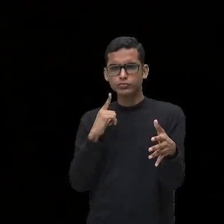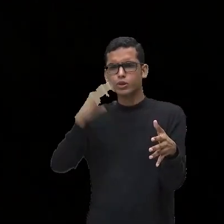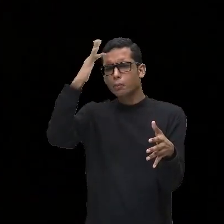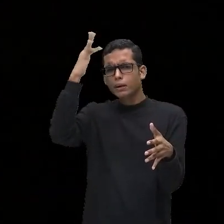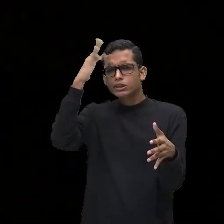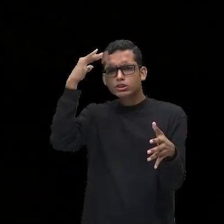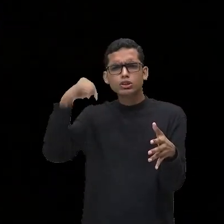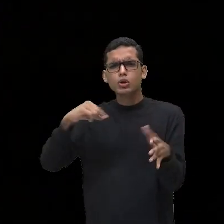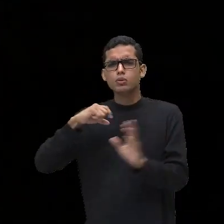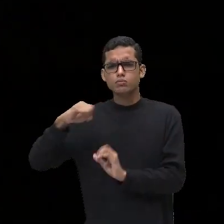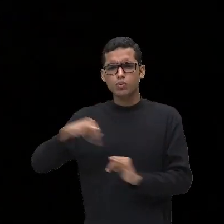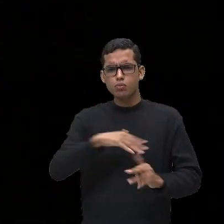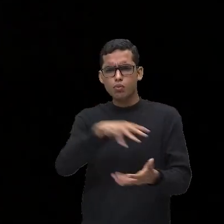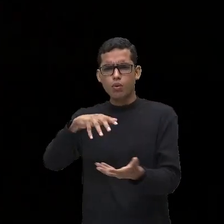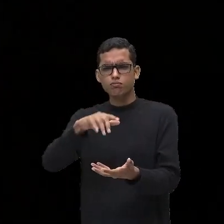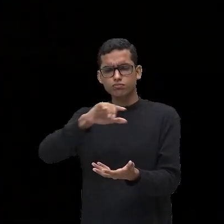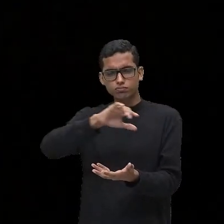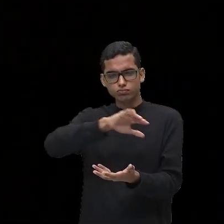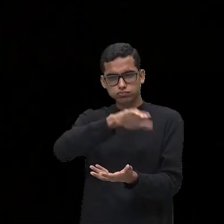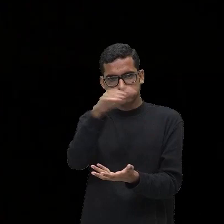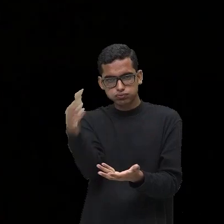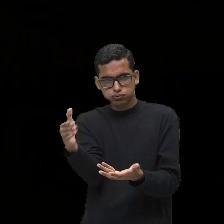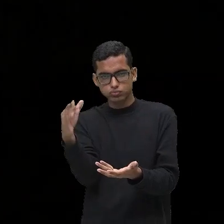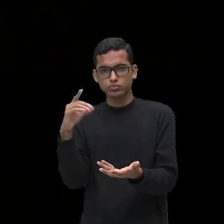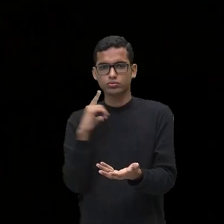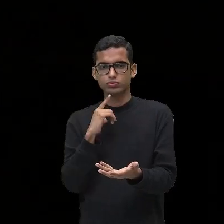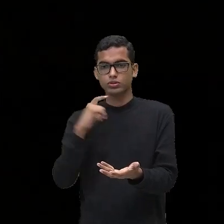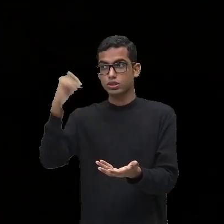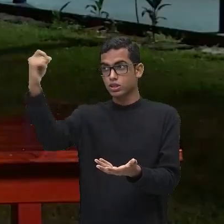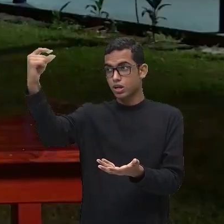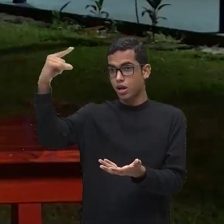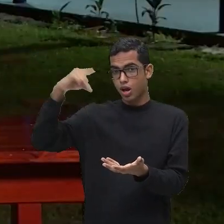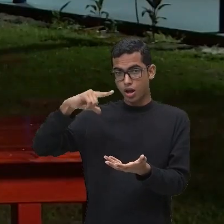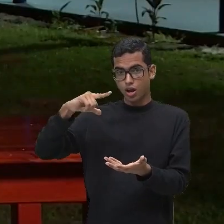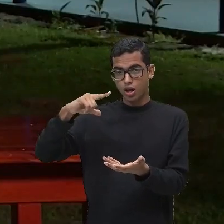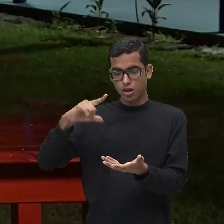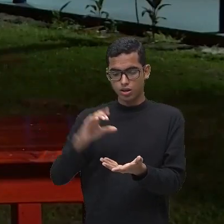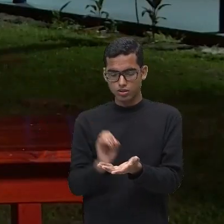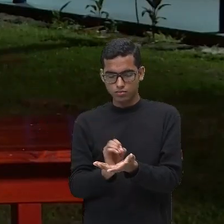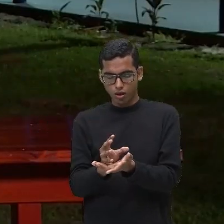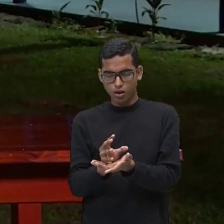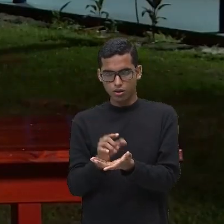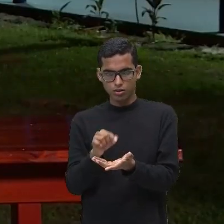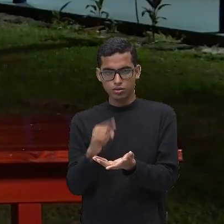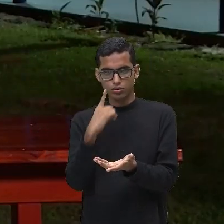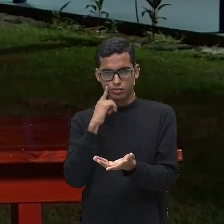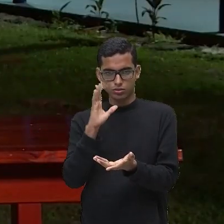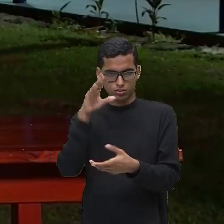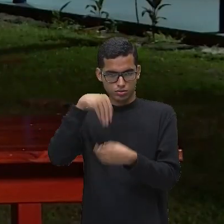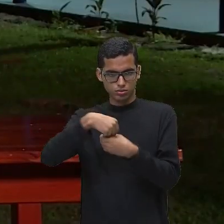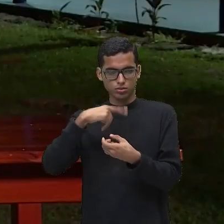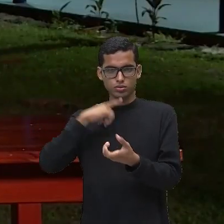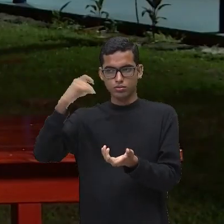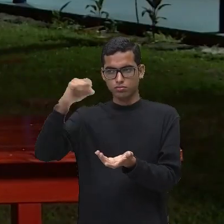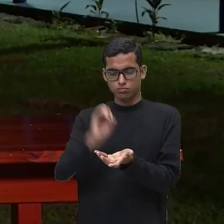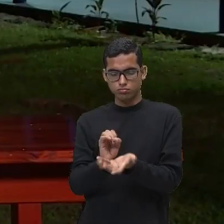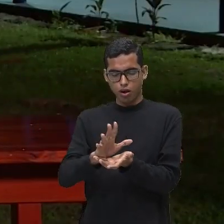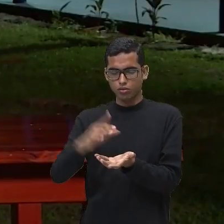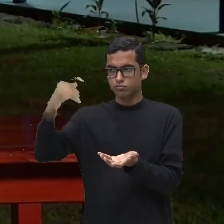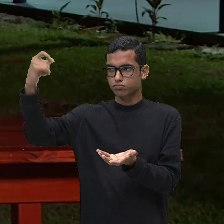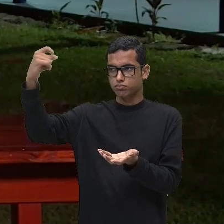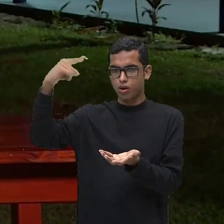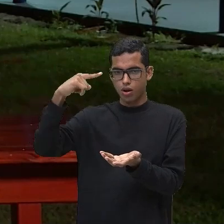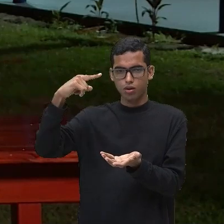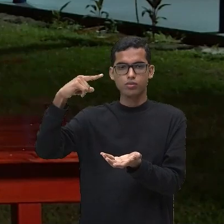a luz que entrou no planeta é o que a gente tem aqui dentro, tá? Então daqui a pouco eu vou colocar alguma coisa